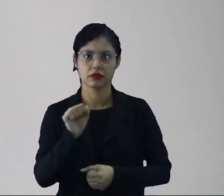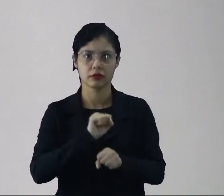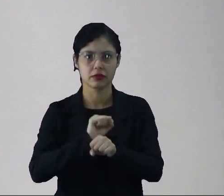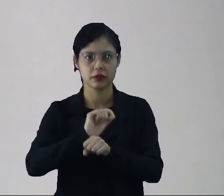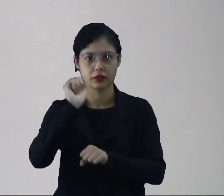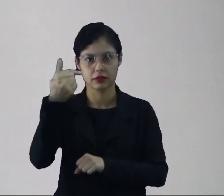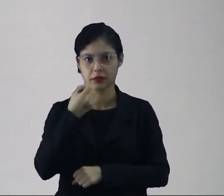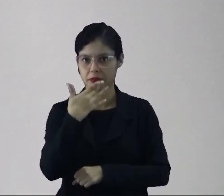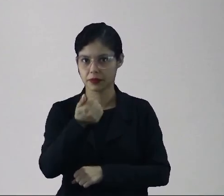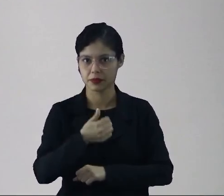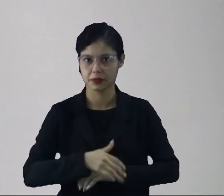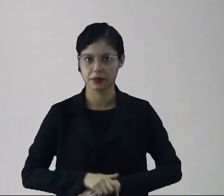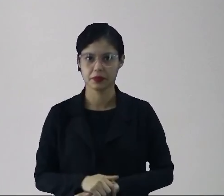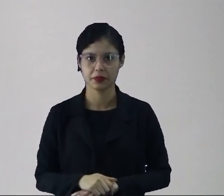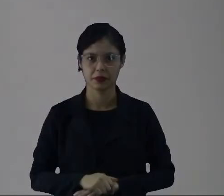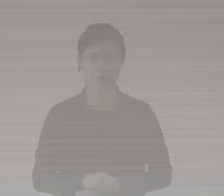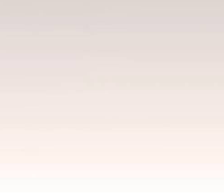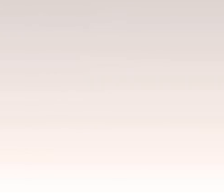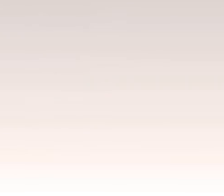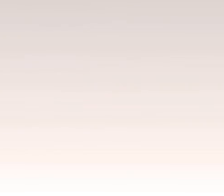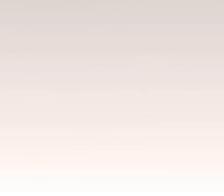aguardo você tudo bem